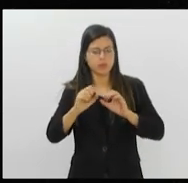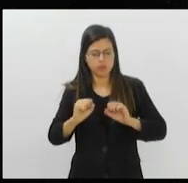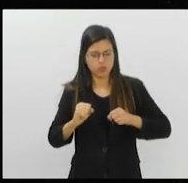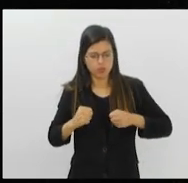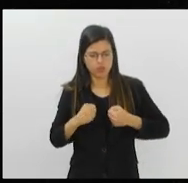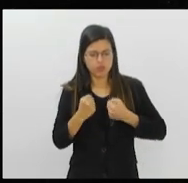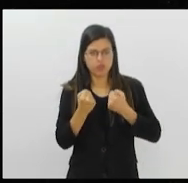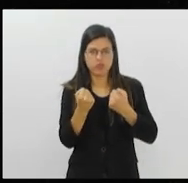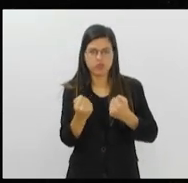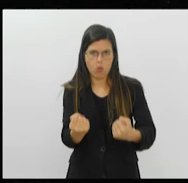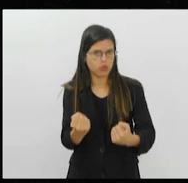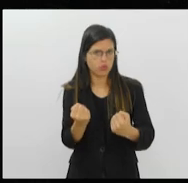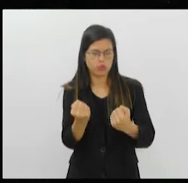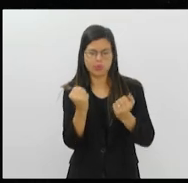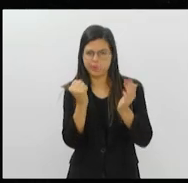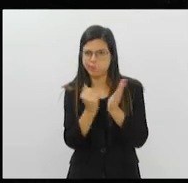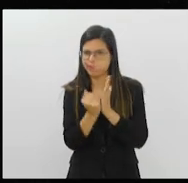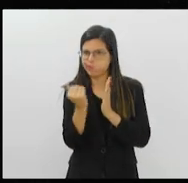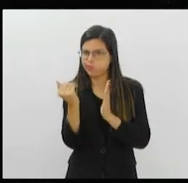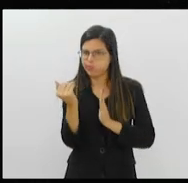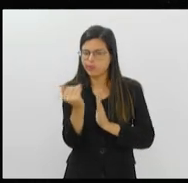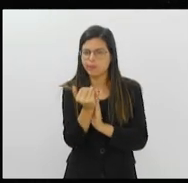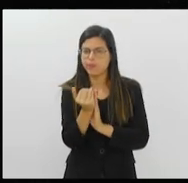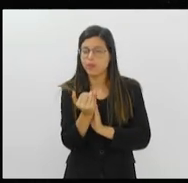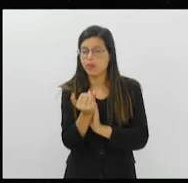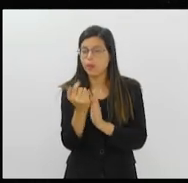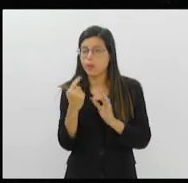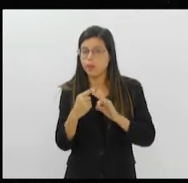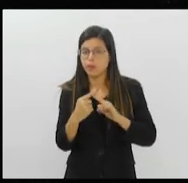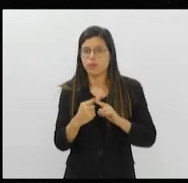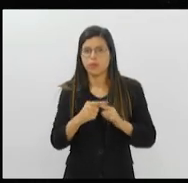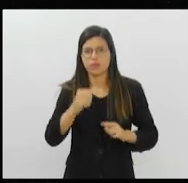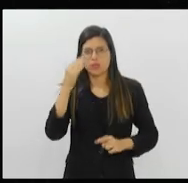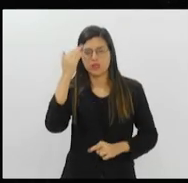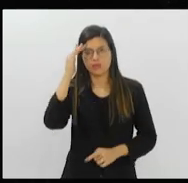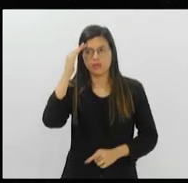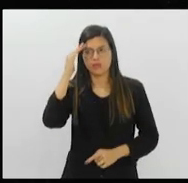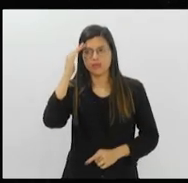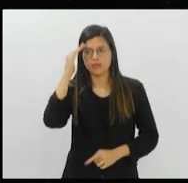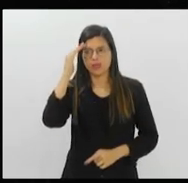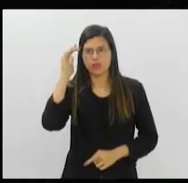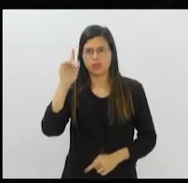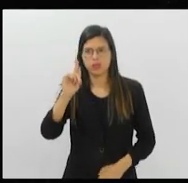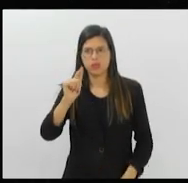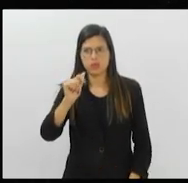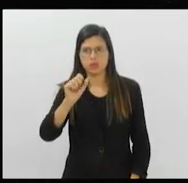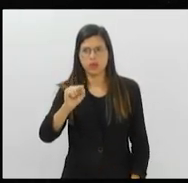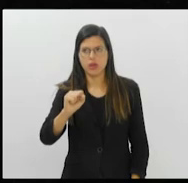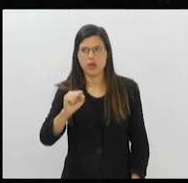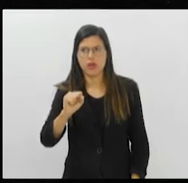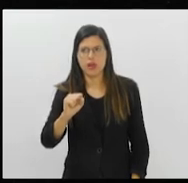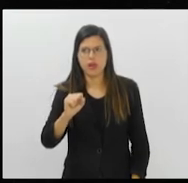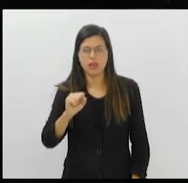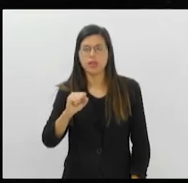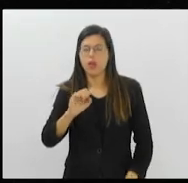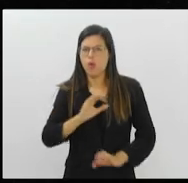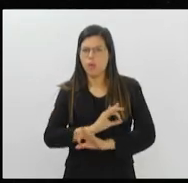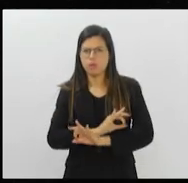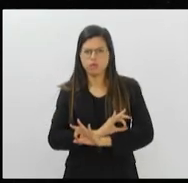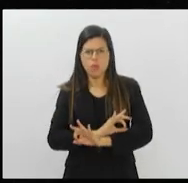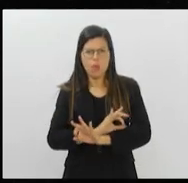esforço máximo, porque entende que o gás é um